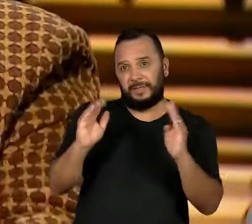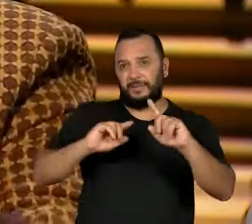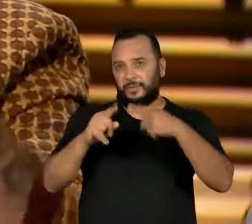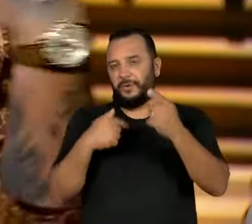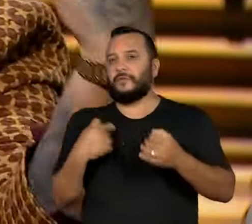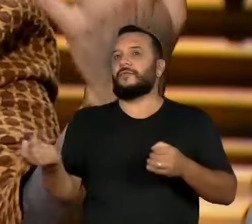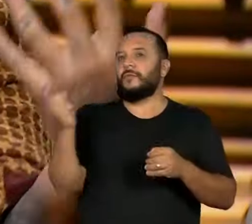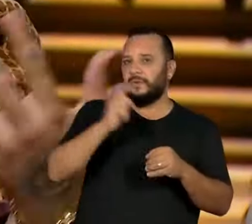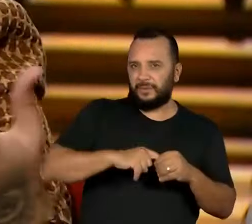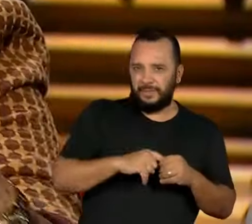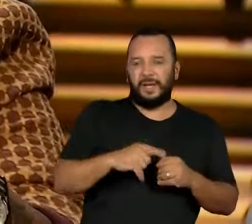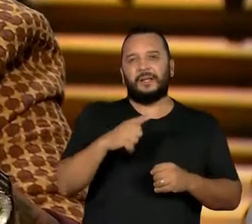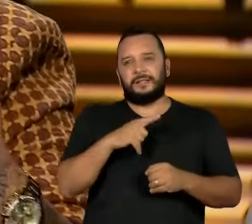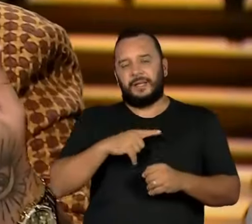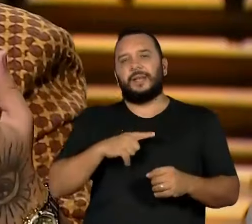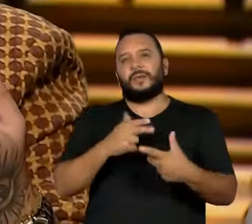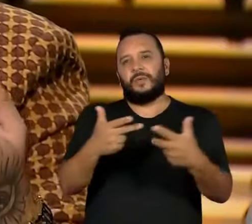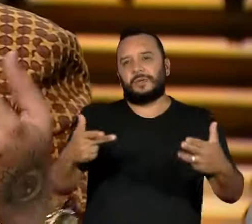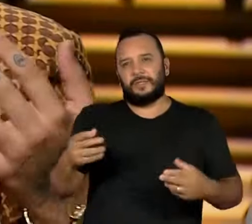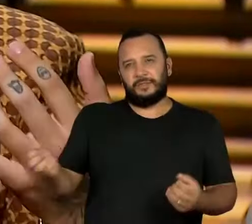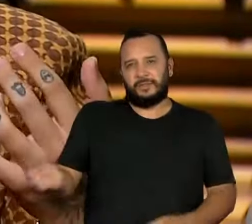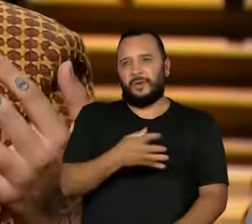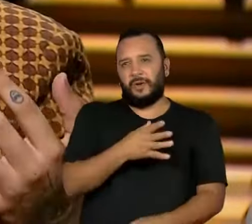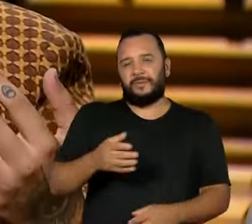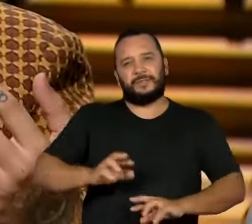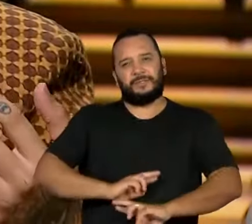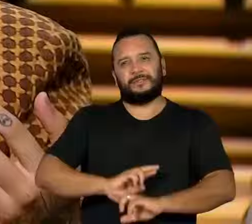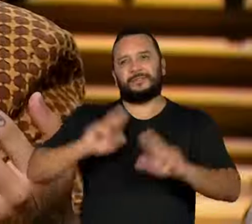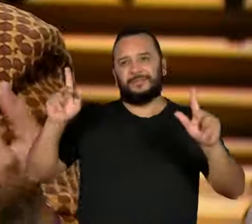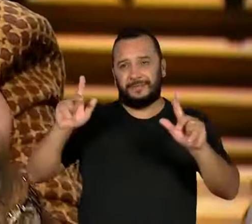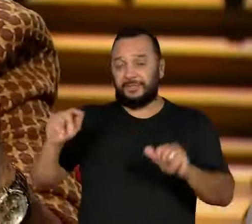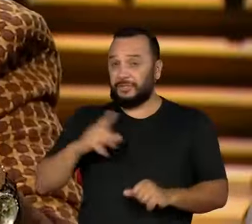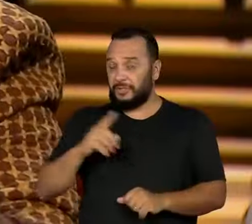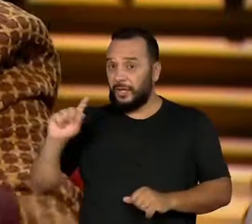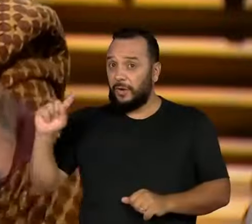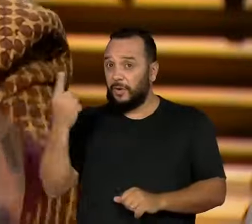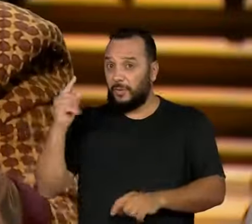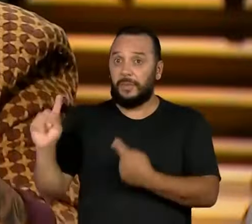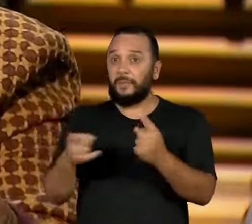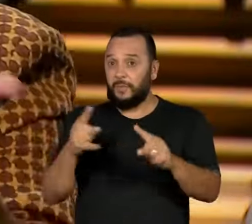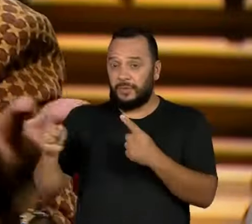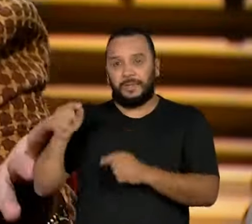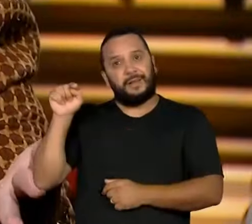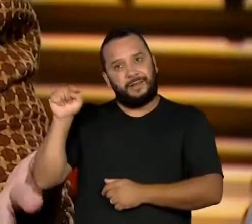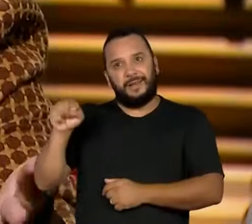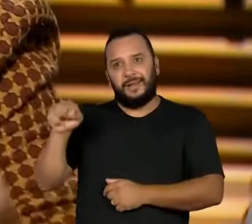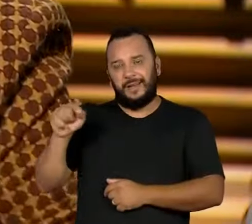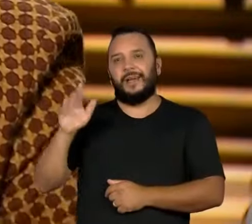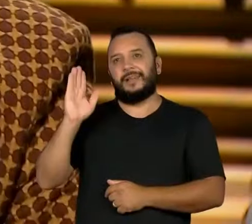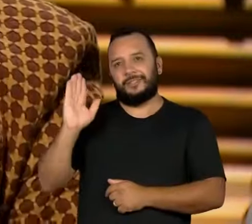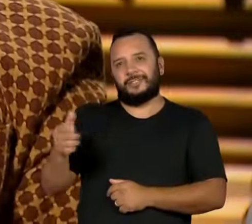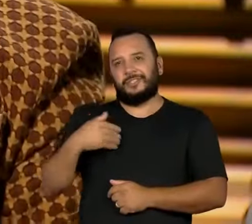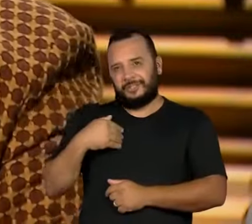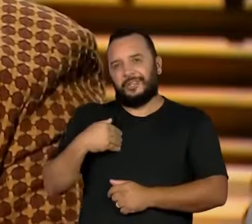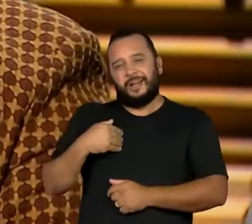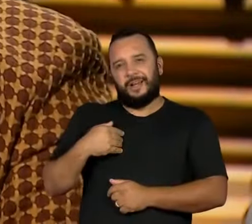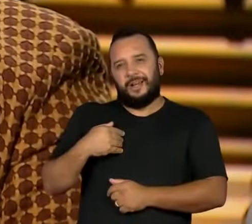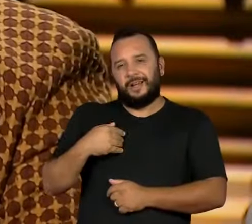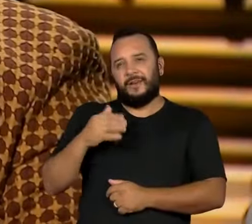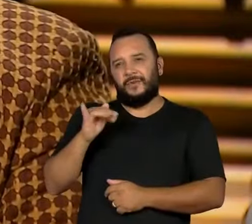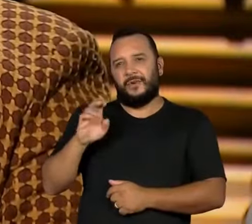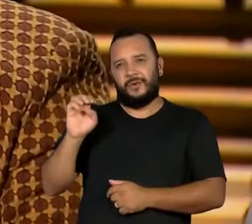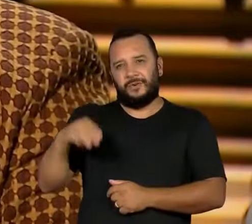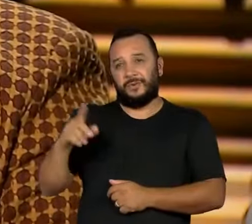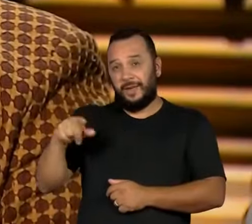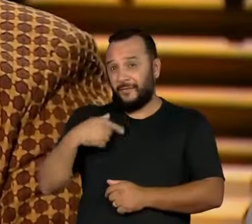para ele saíram coisas novas diferentes tinha uma música que desde o primeiro processo já era que era vermelho já né tipo